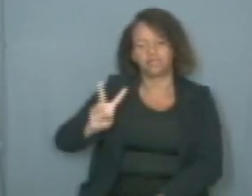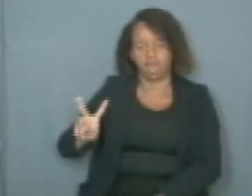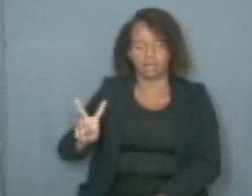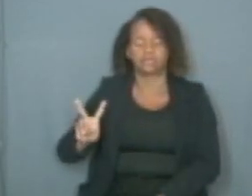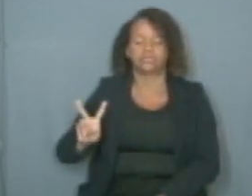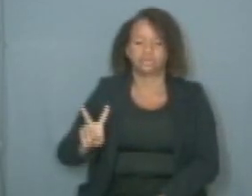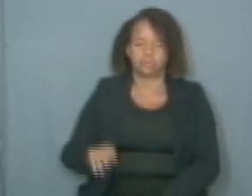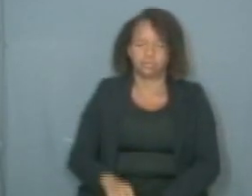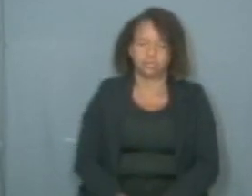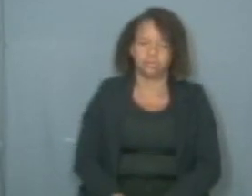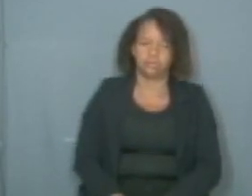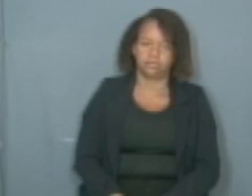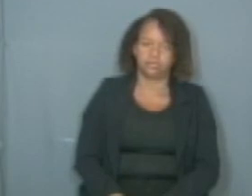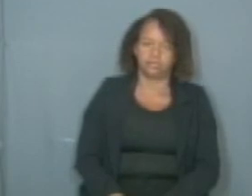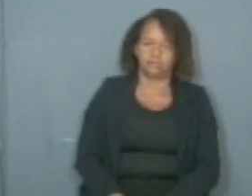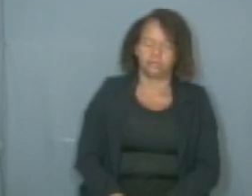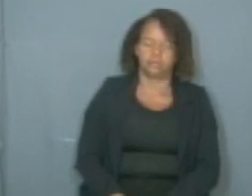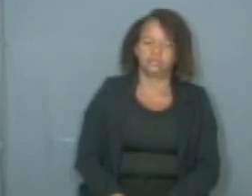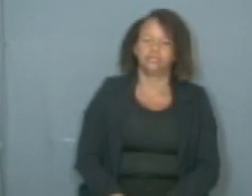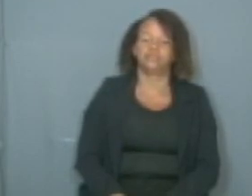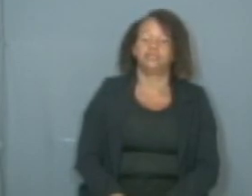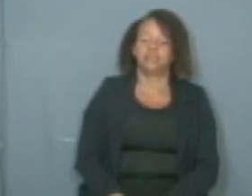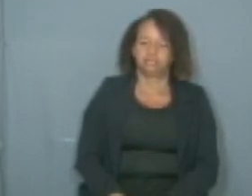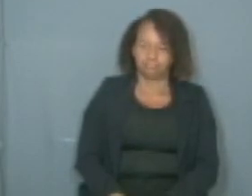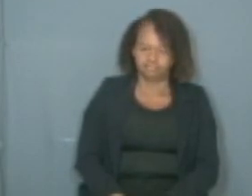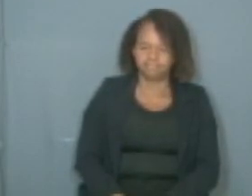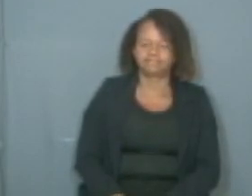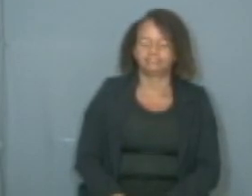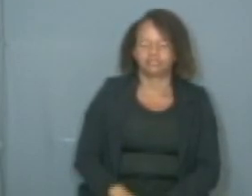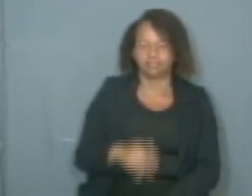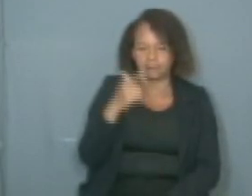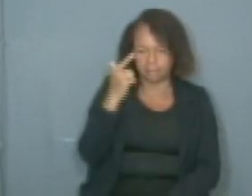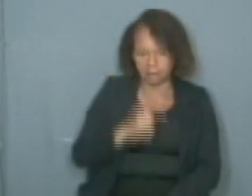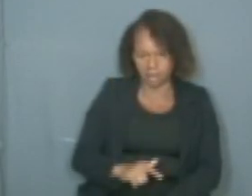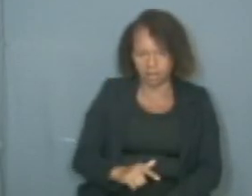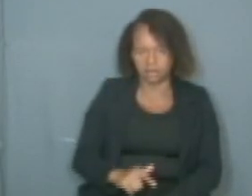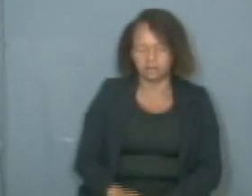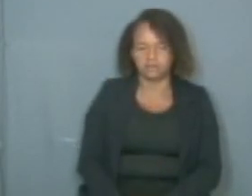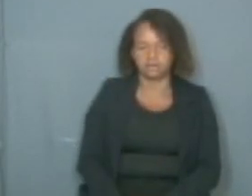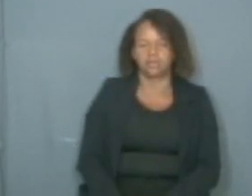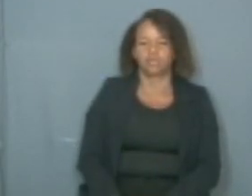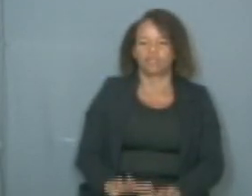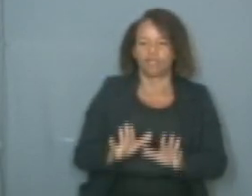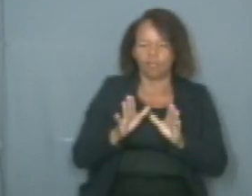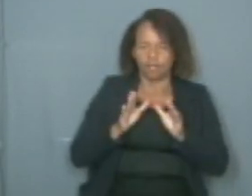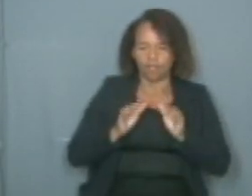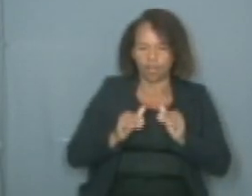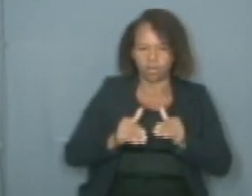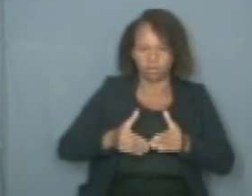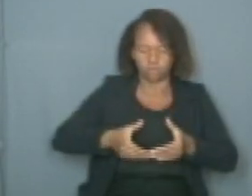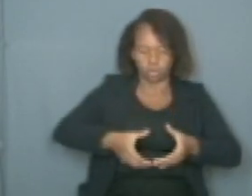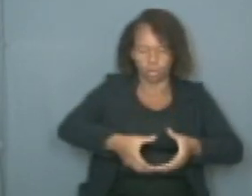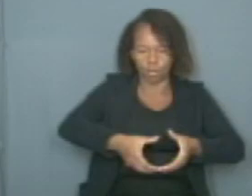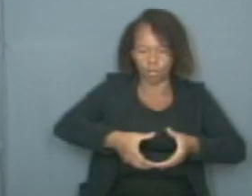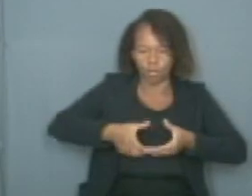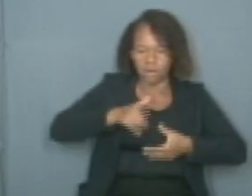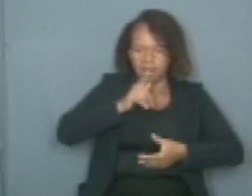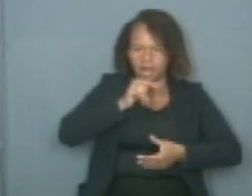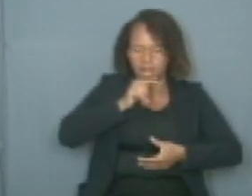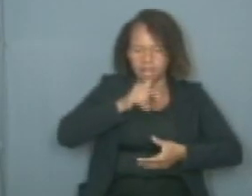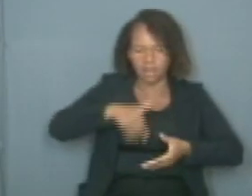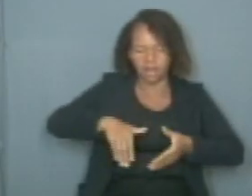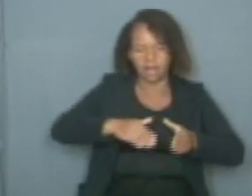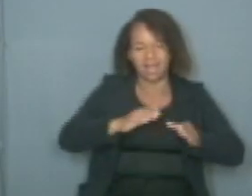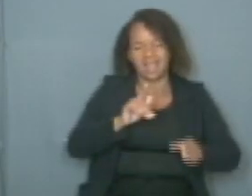Viagem. Gente, é mais uma coisa, desobstrução e drenagem de